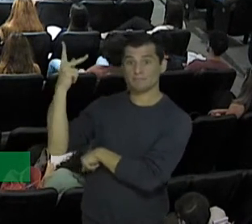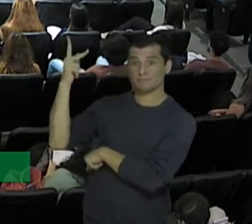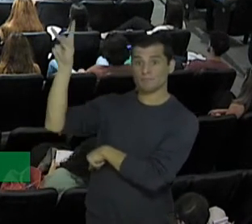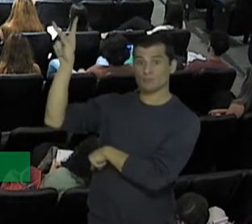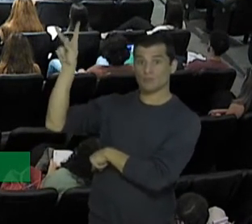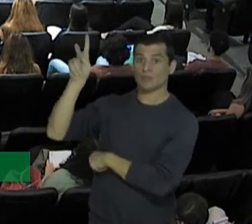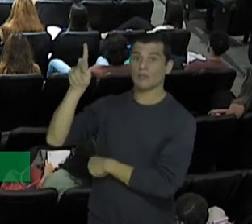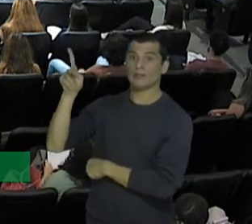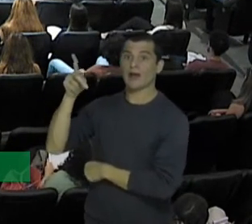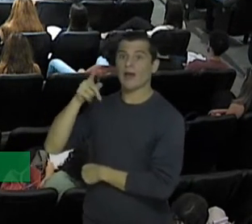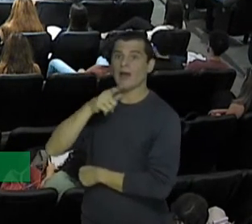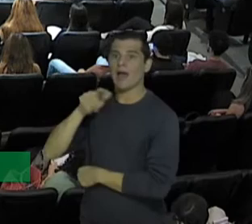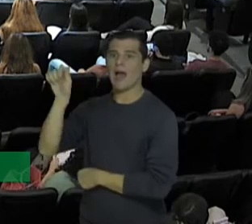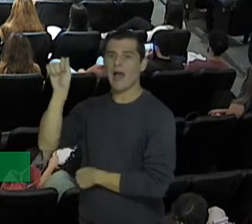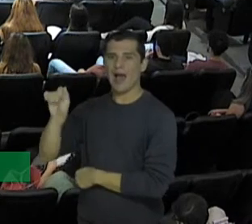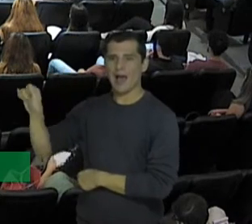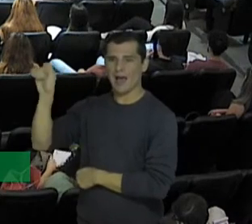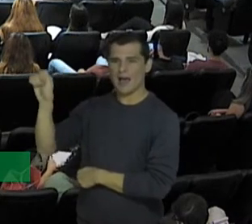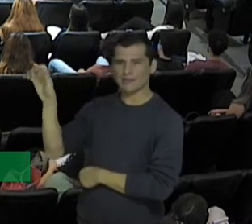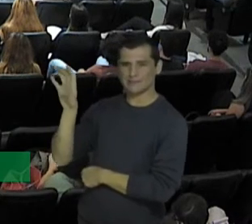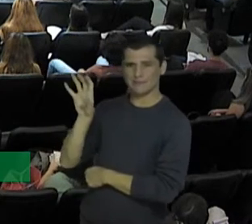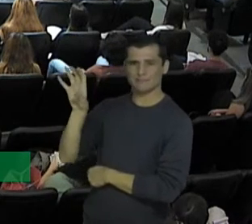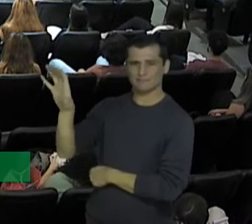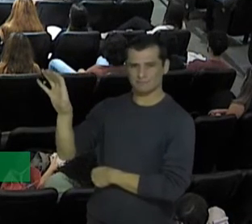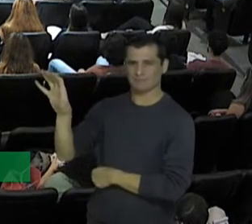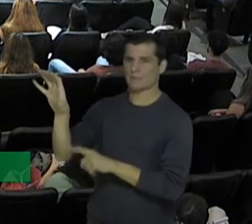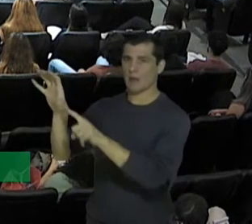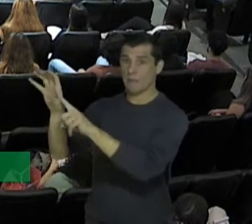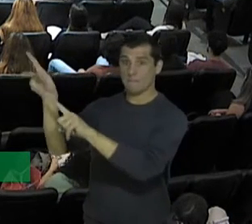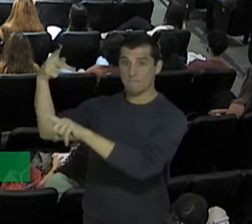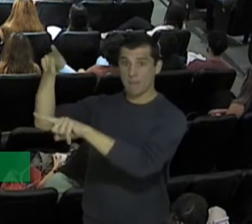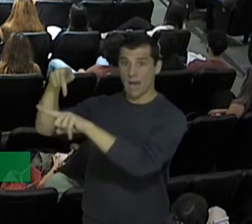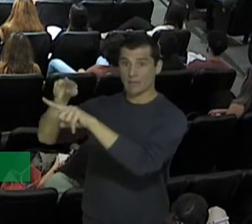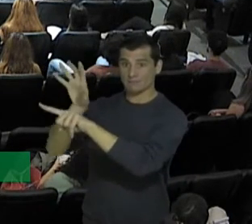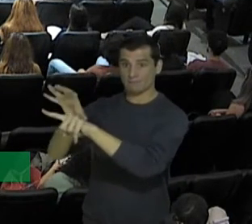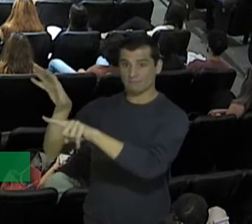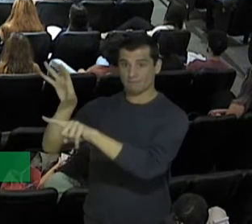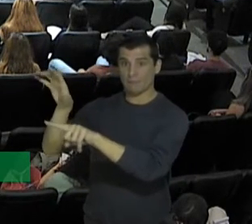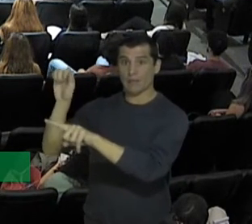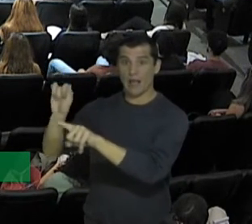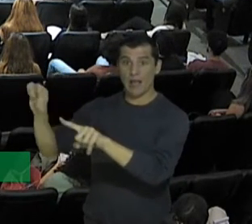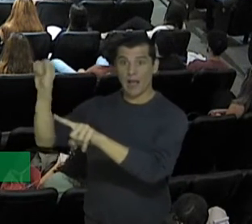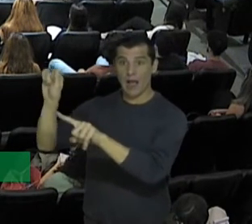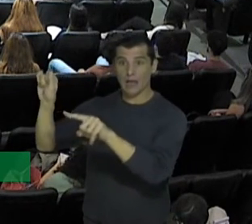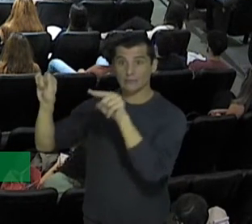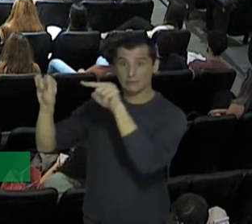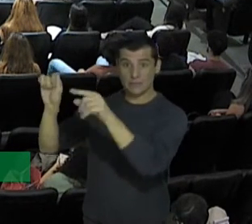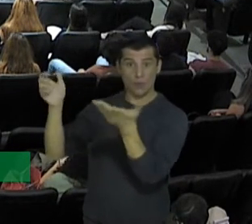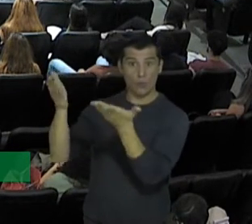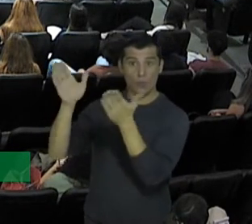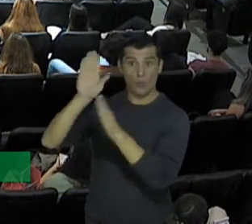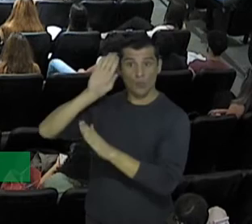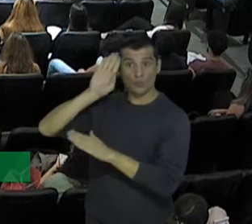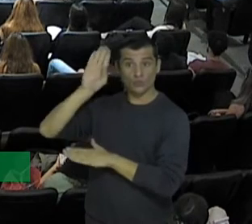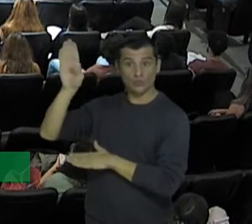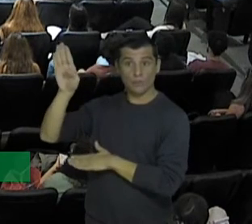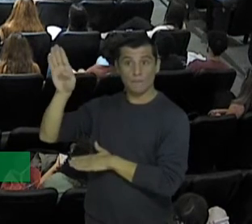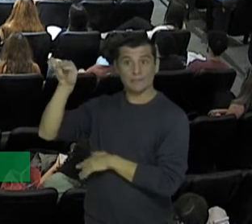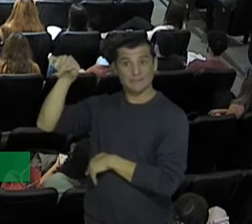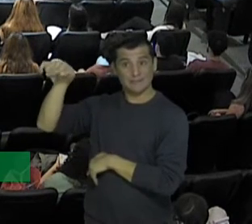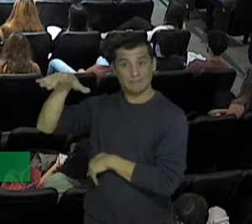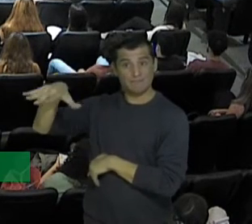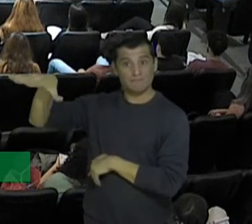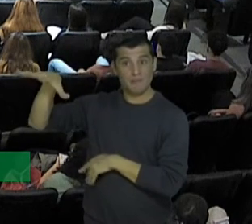Brasileiro né Por quê Porque a Ásia eh o epicentro da economia mundial e econômico e político tá se